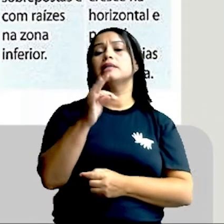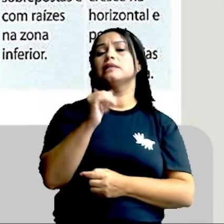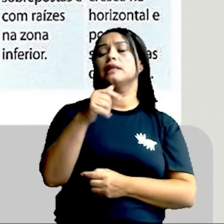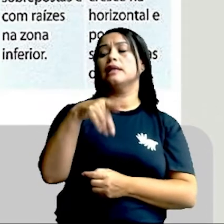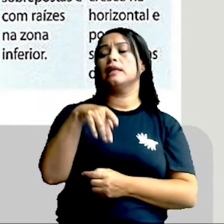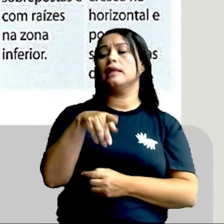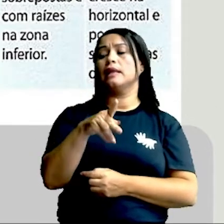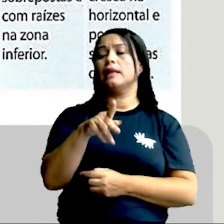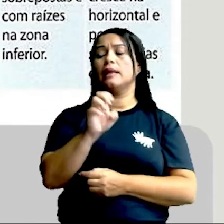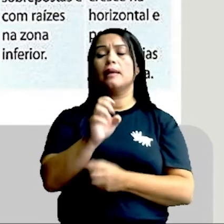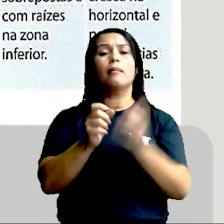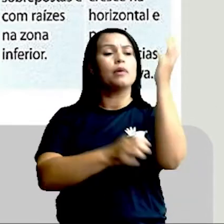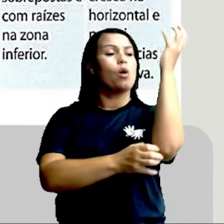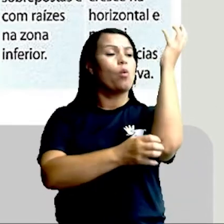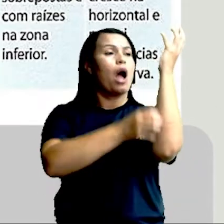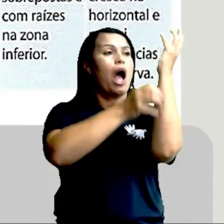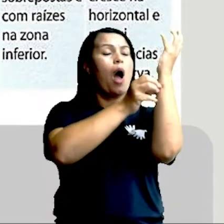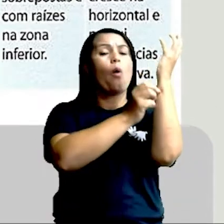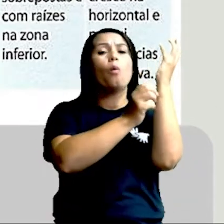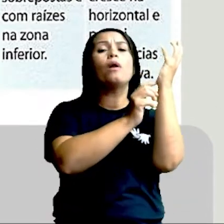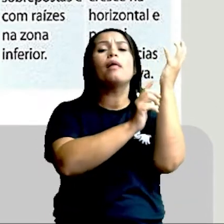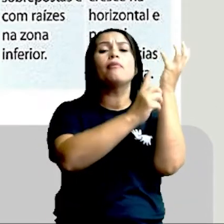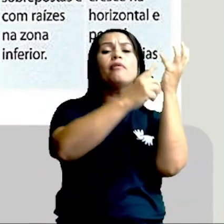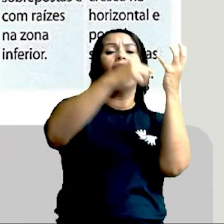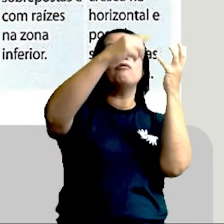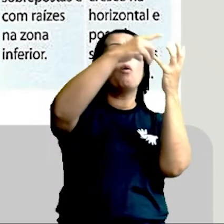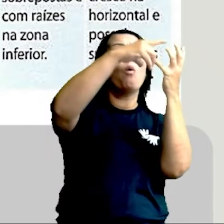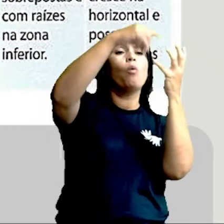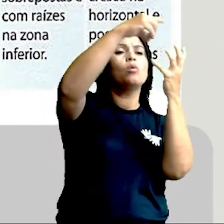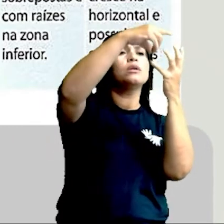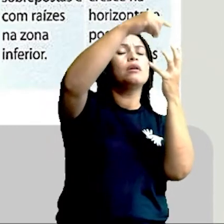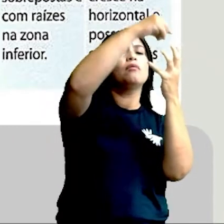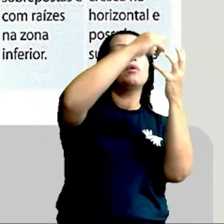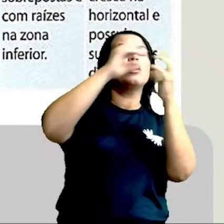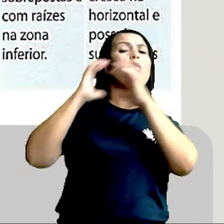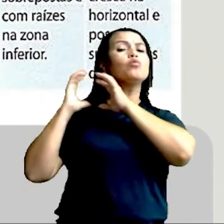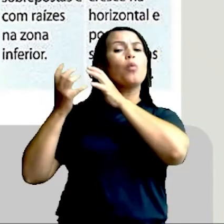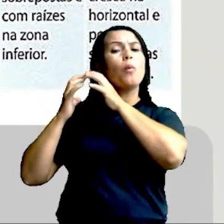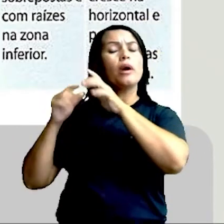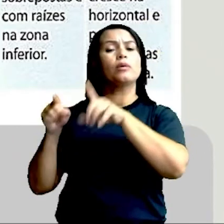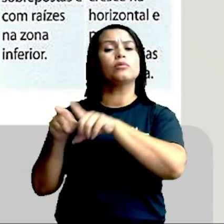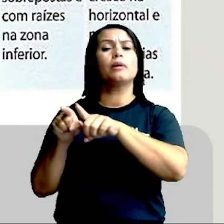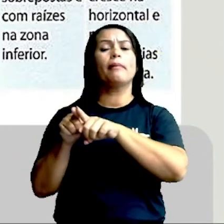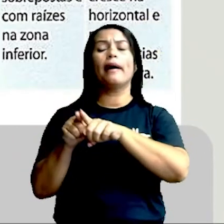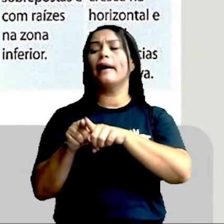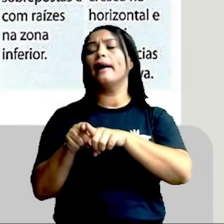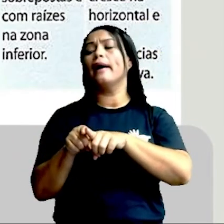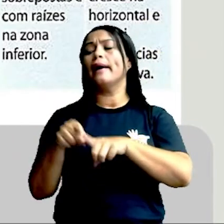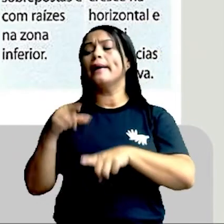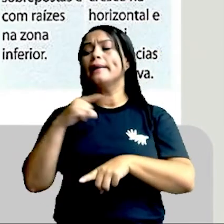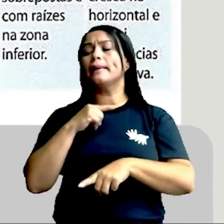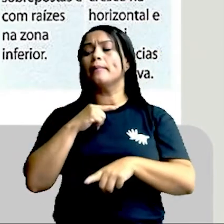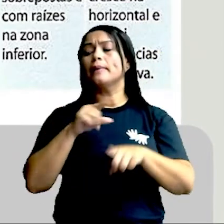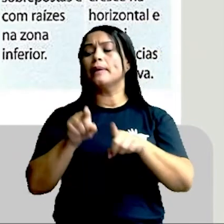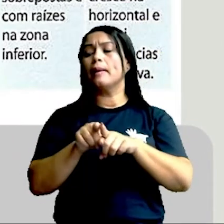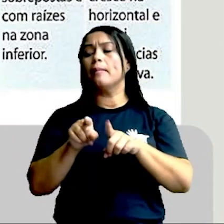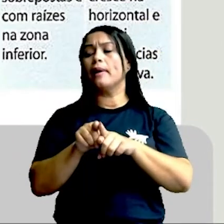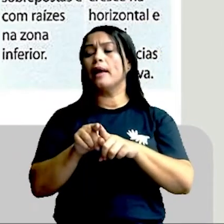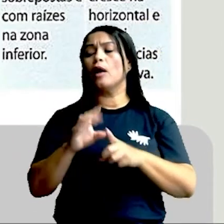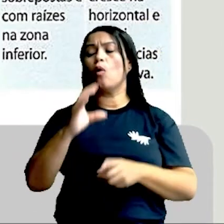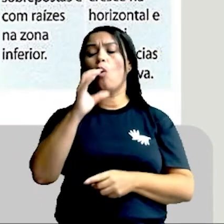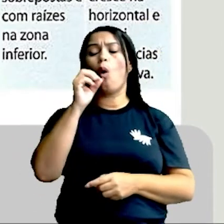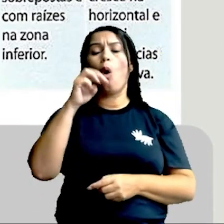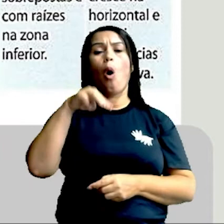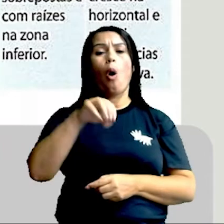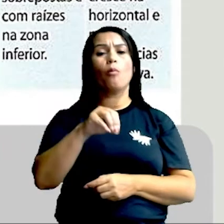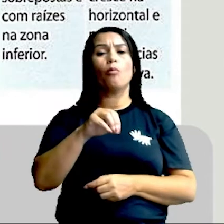folhas na sua parte superior, como nos coqueiros e nas palmeiras. Também temos o colmo, como o